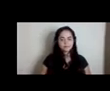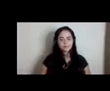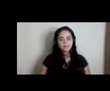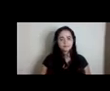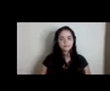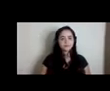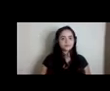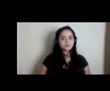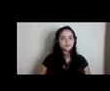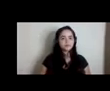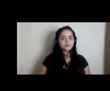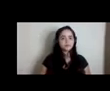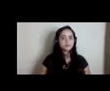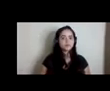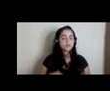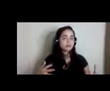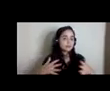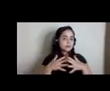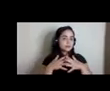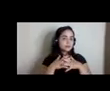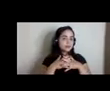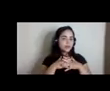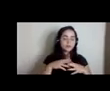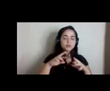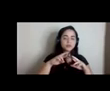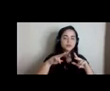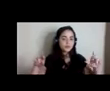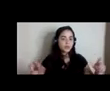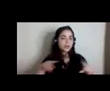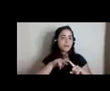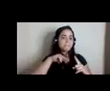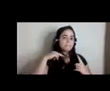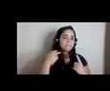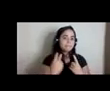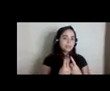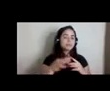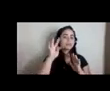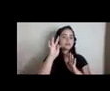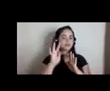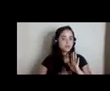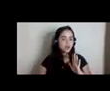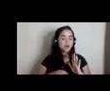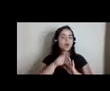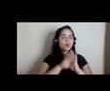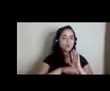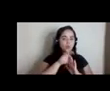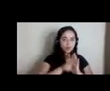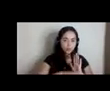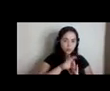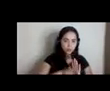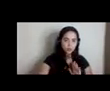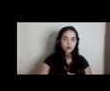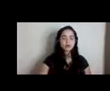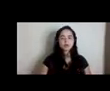essa interlocução de diferentes perspectivas teóricas curriculares e